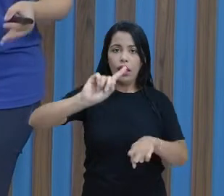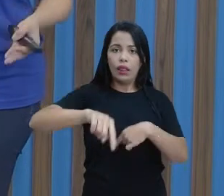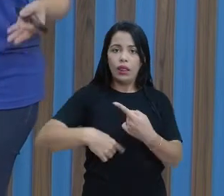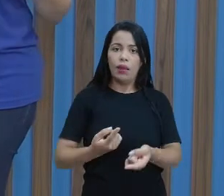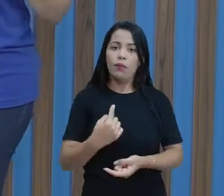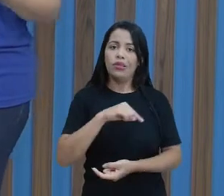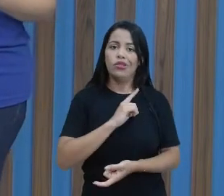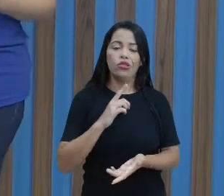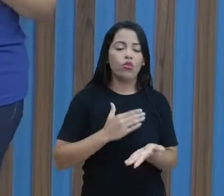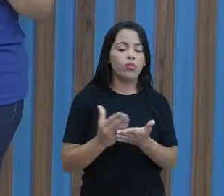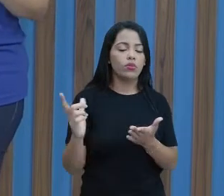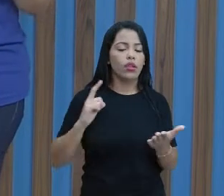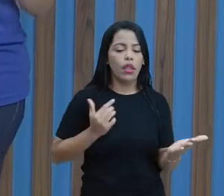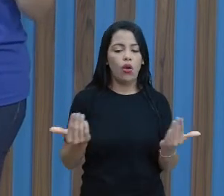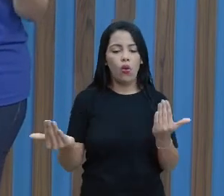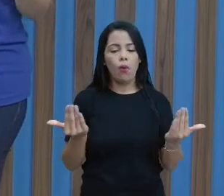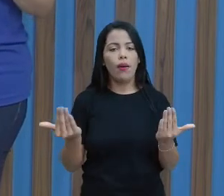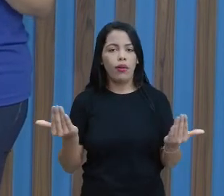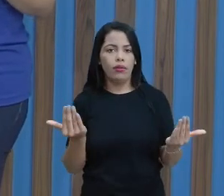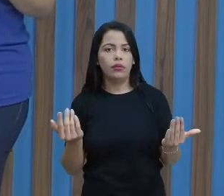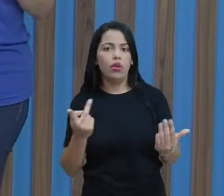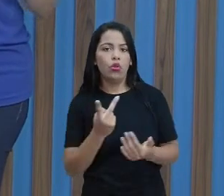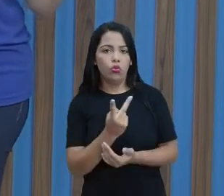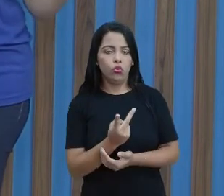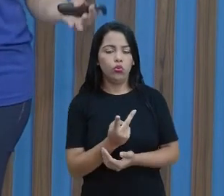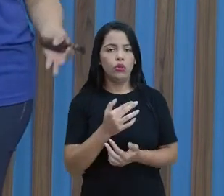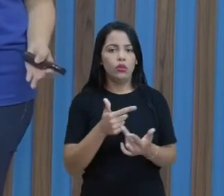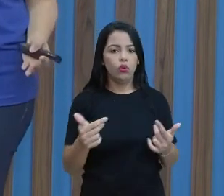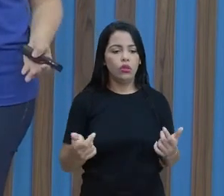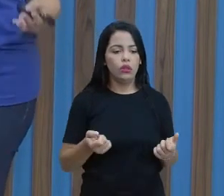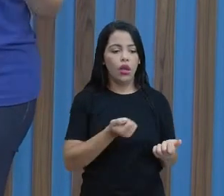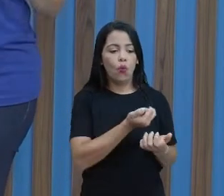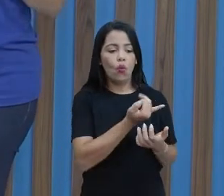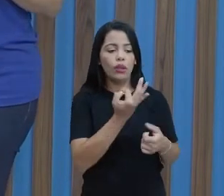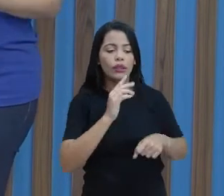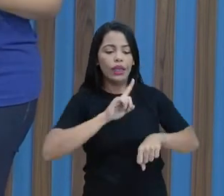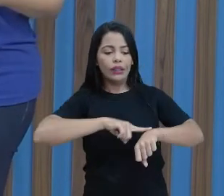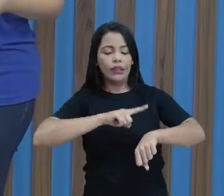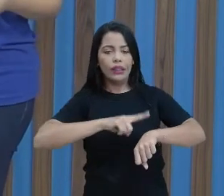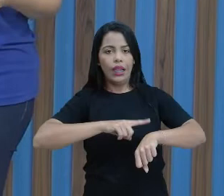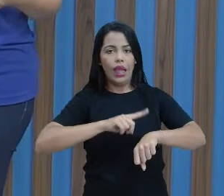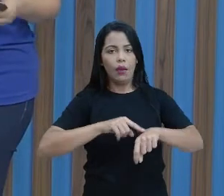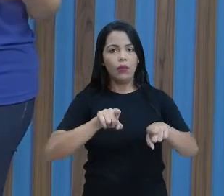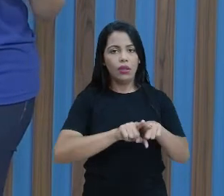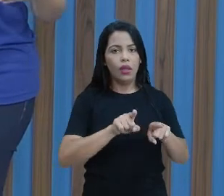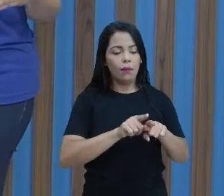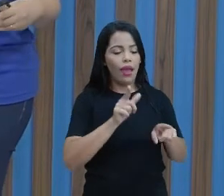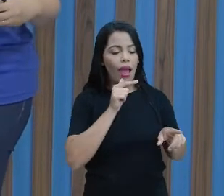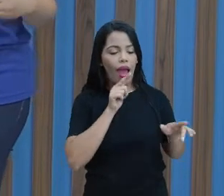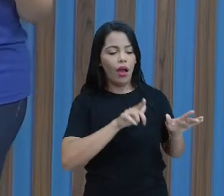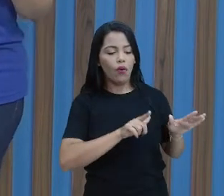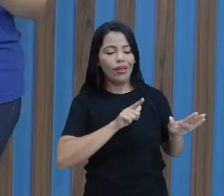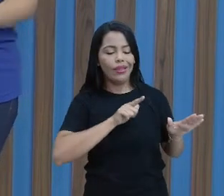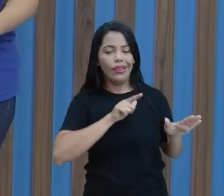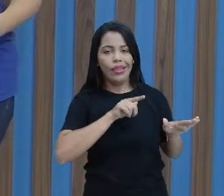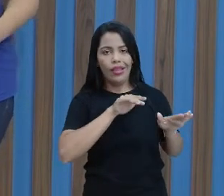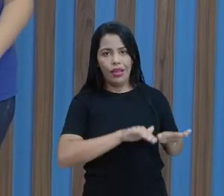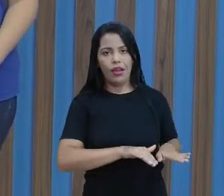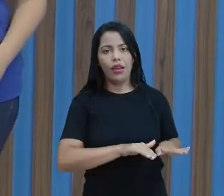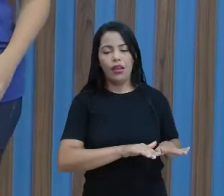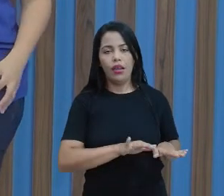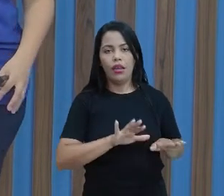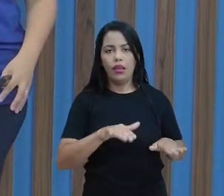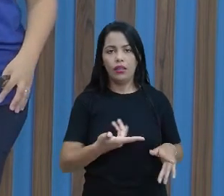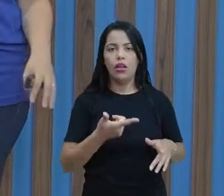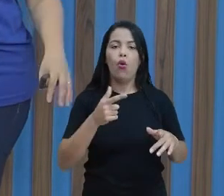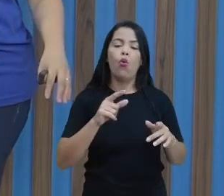gente tinha a comparação entre duas coisas, né? A quantidade de tempo e a água que ficava numa relação decrescente.